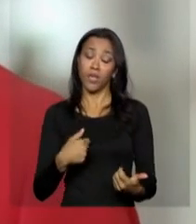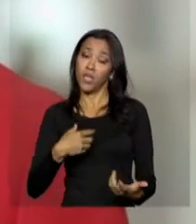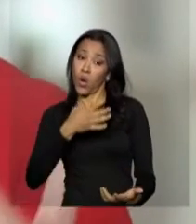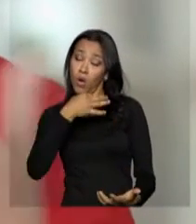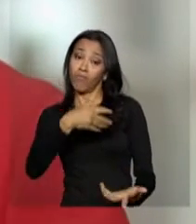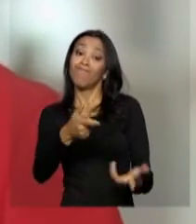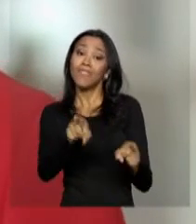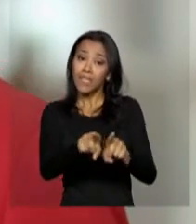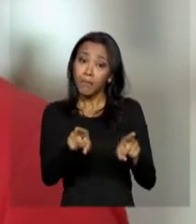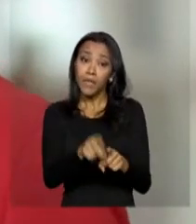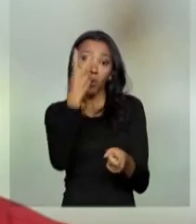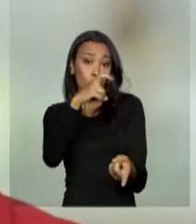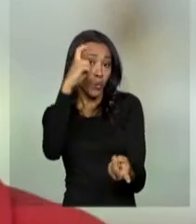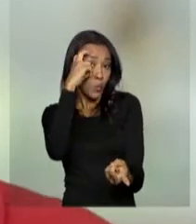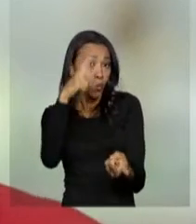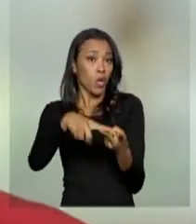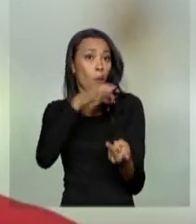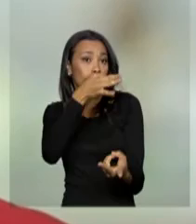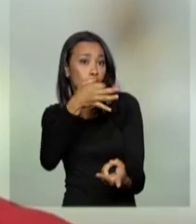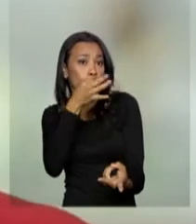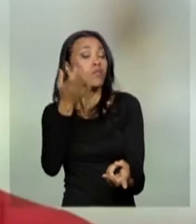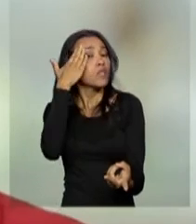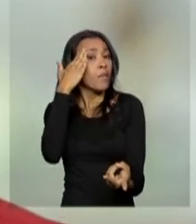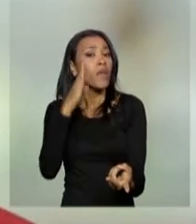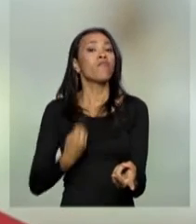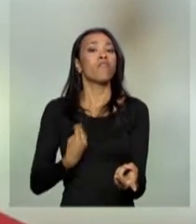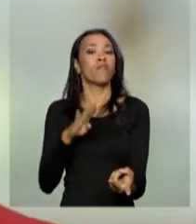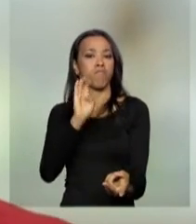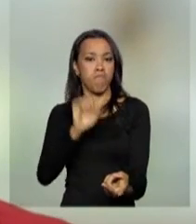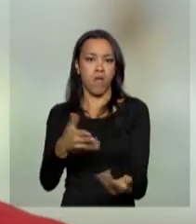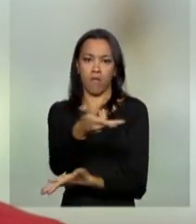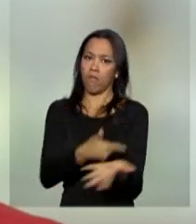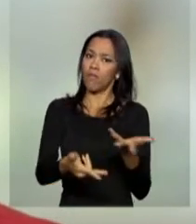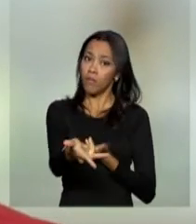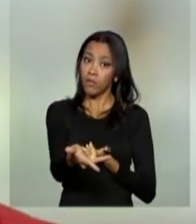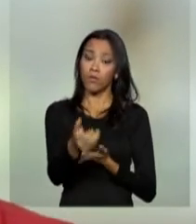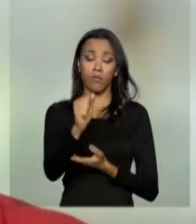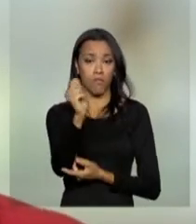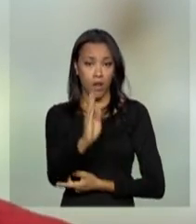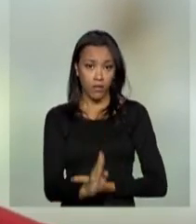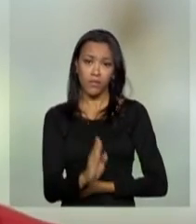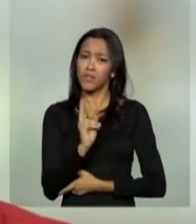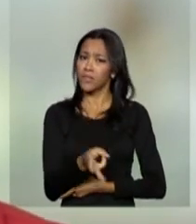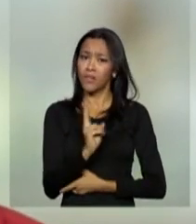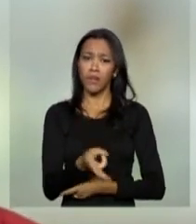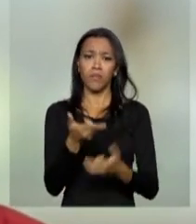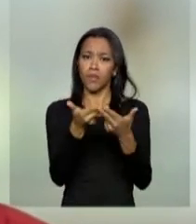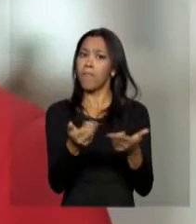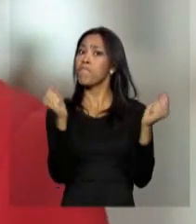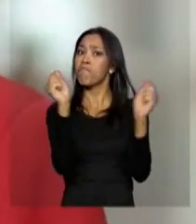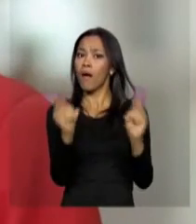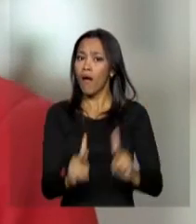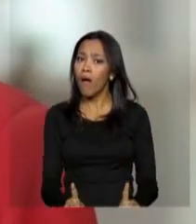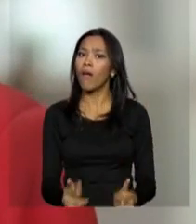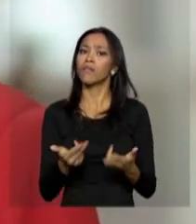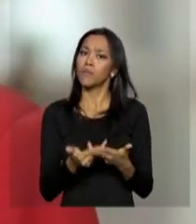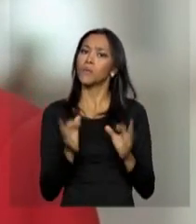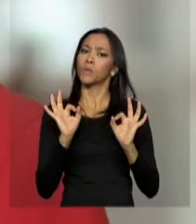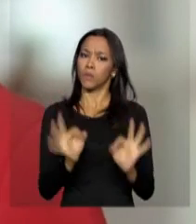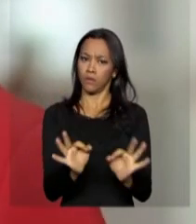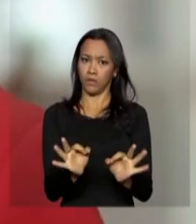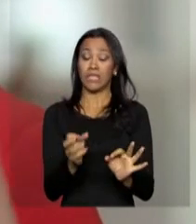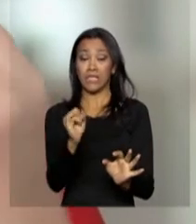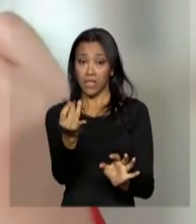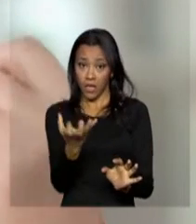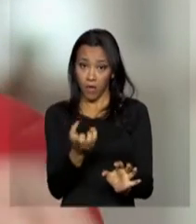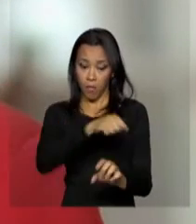e de pensamento o brasil sempre foi um país pacífico fraterna e tolerante se quisermos ser